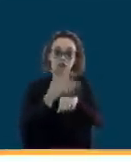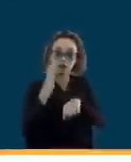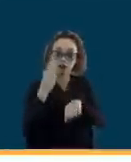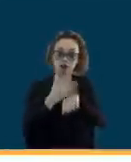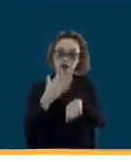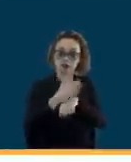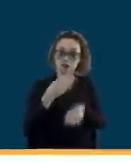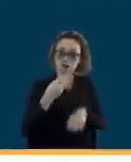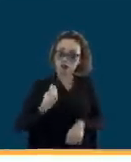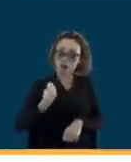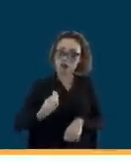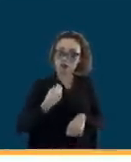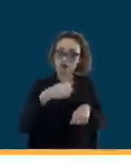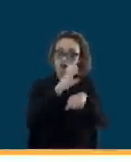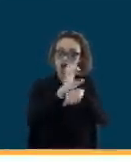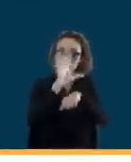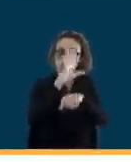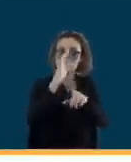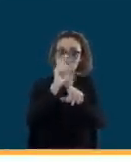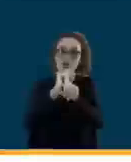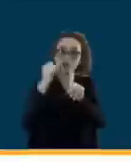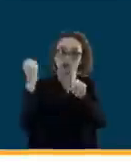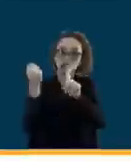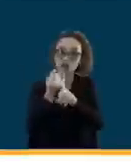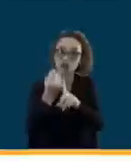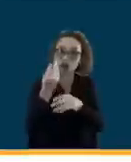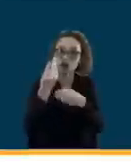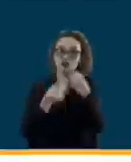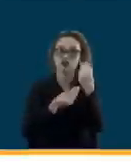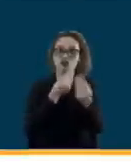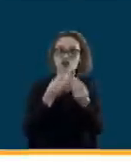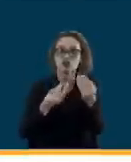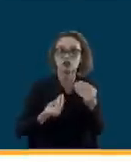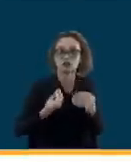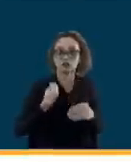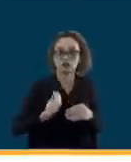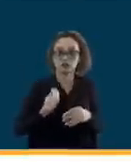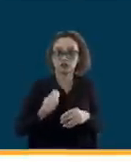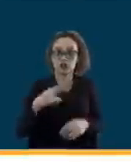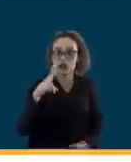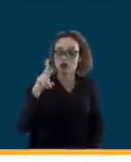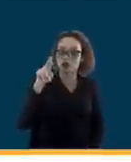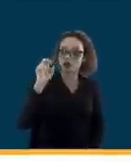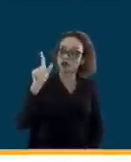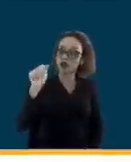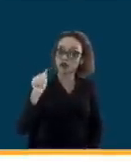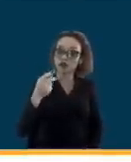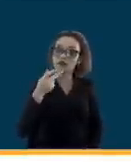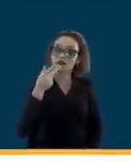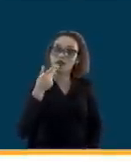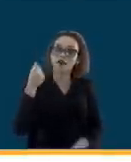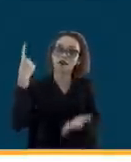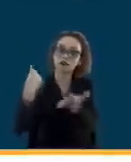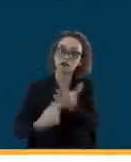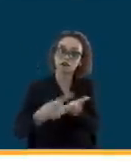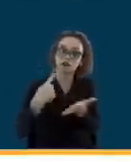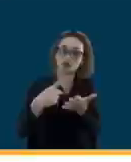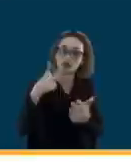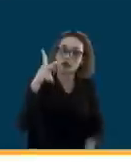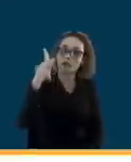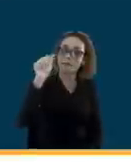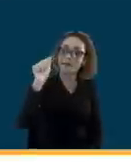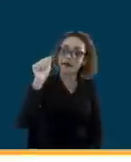de muita pactuação, né? Peguei essa ideia porque a Úrsula toda hora falava de pactuação, né? Usou várias vezes a palavra.